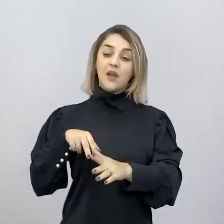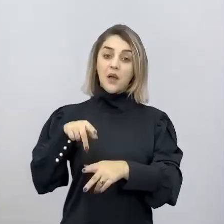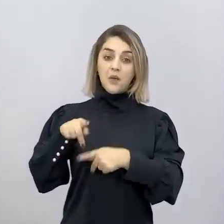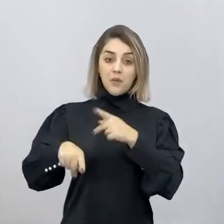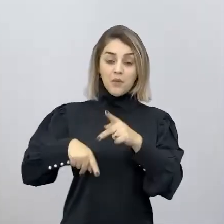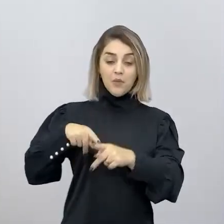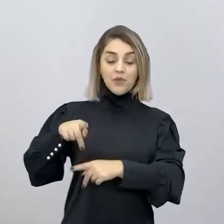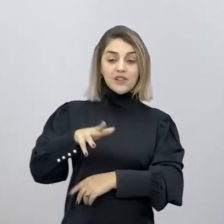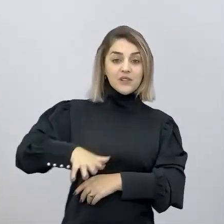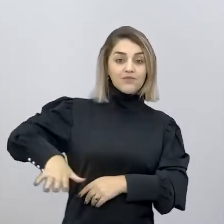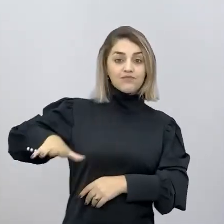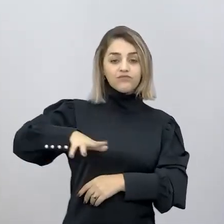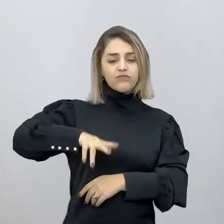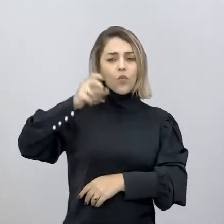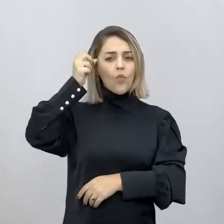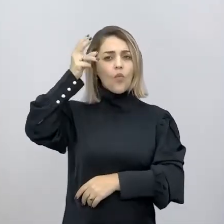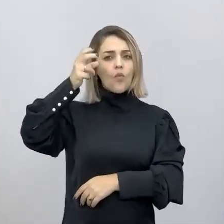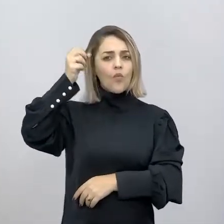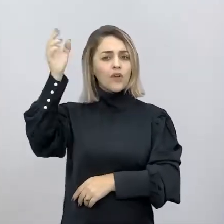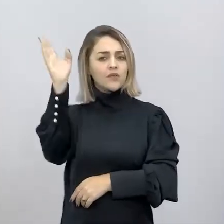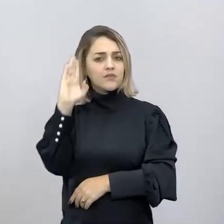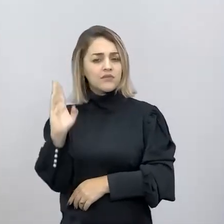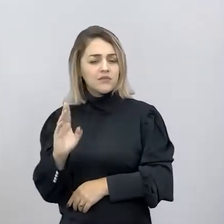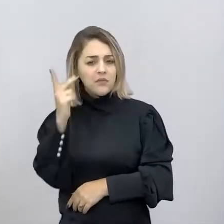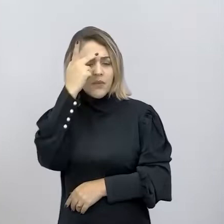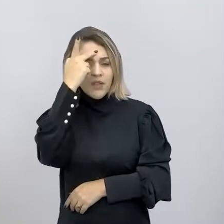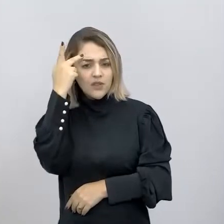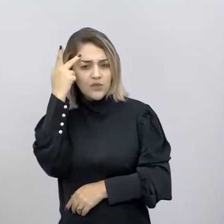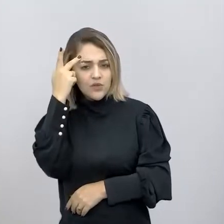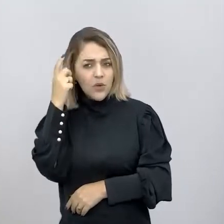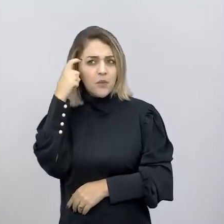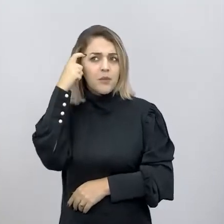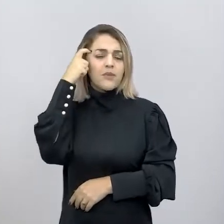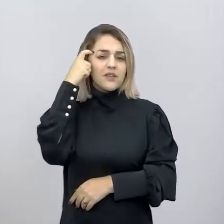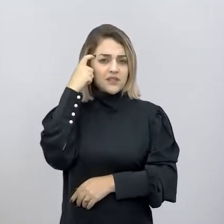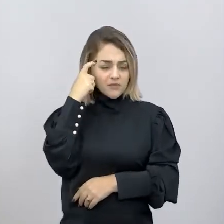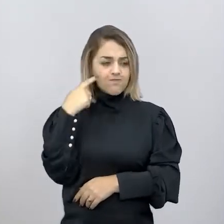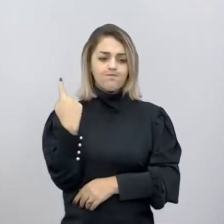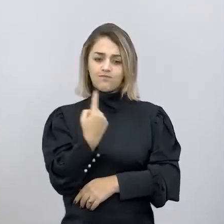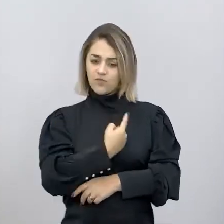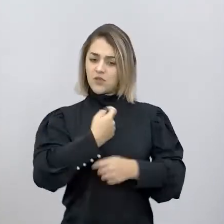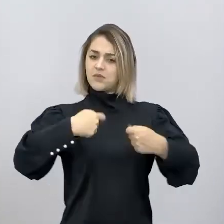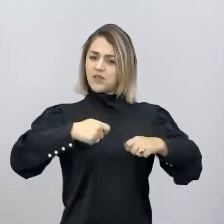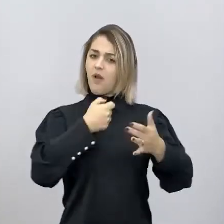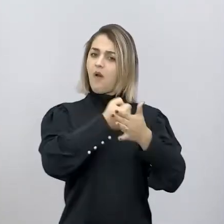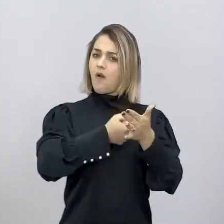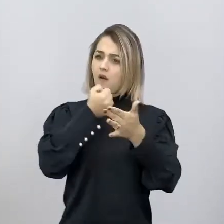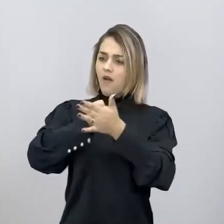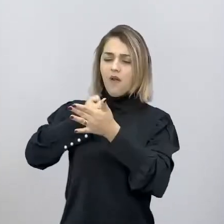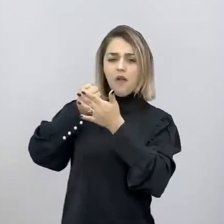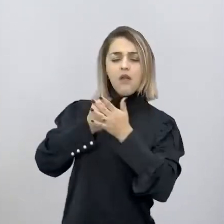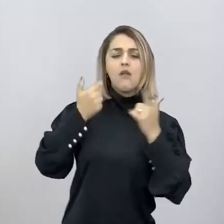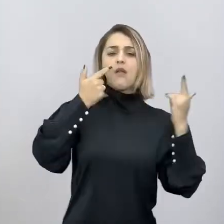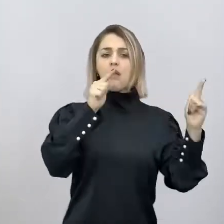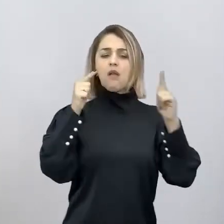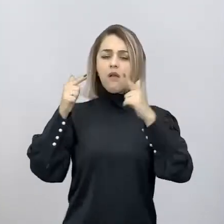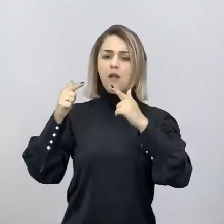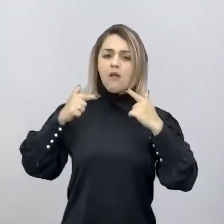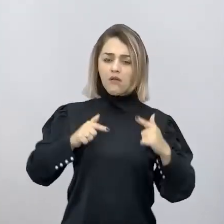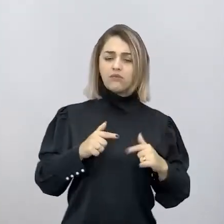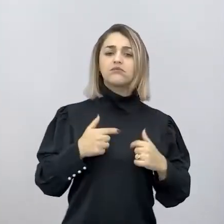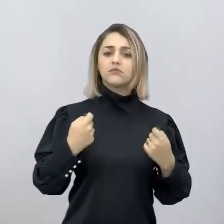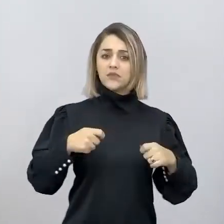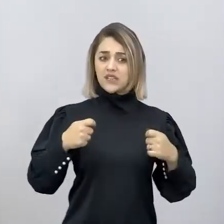cultura brasileira. Então, o pessoal pensa, olha, nós temos que protestar e reivindicar uma arte que fale mais